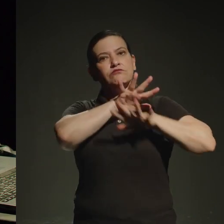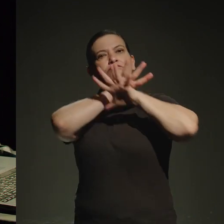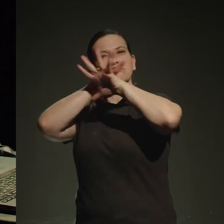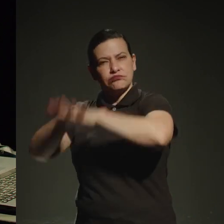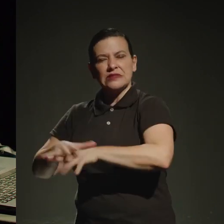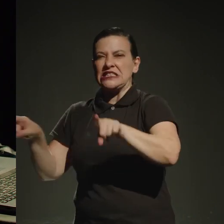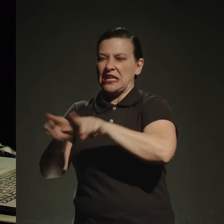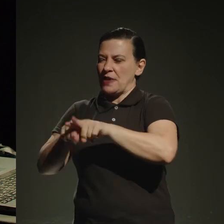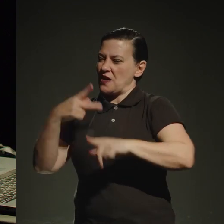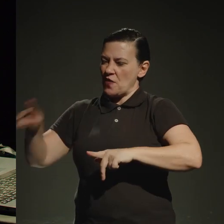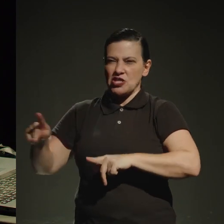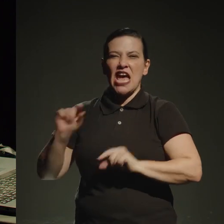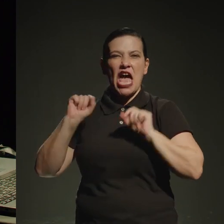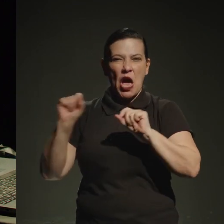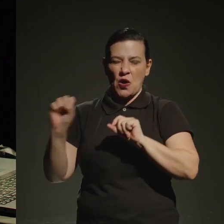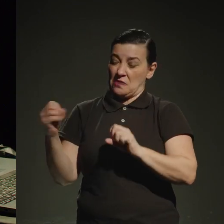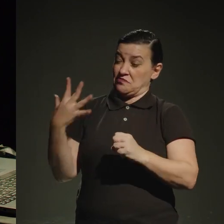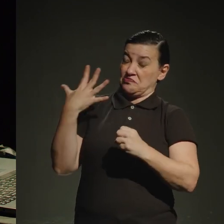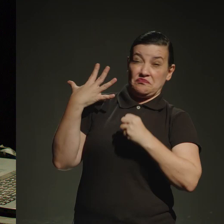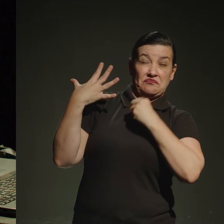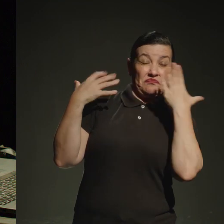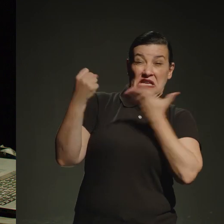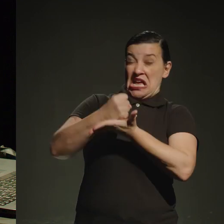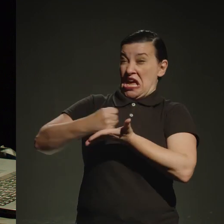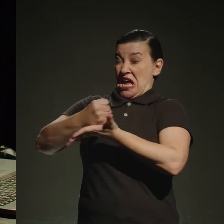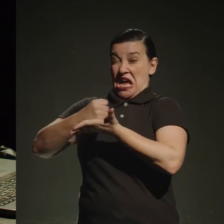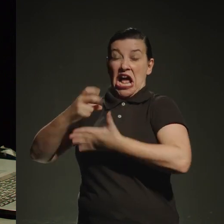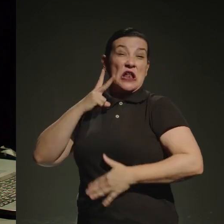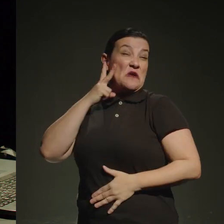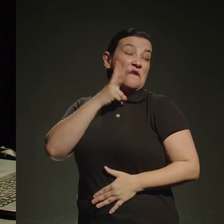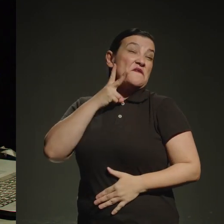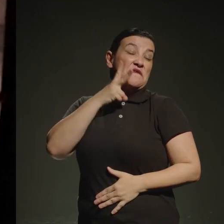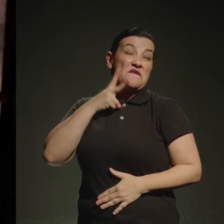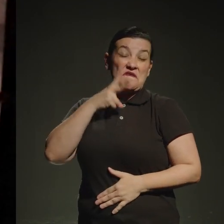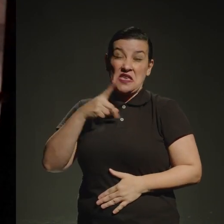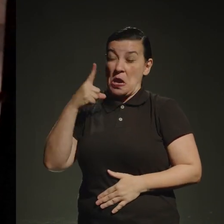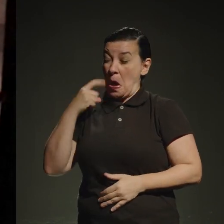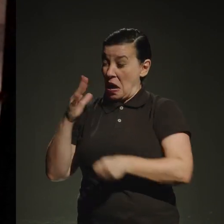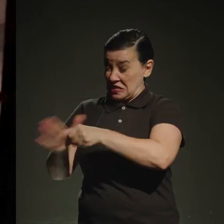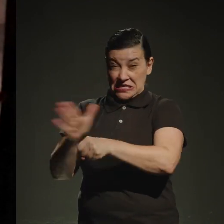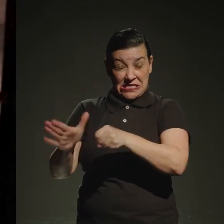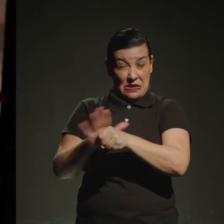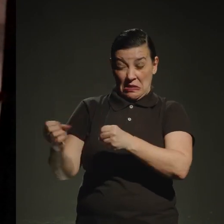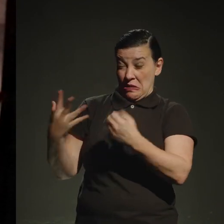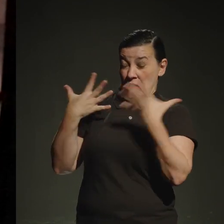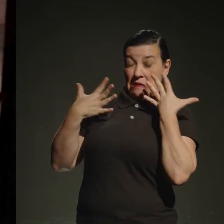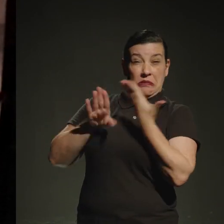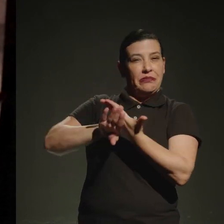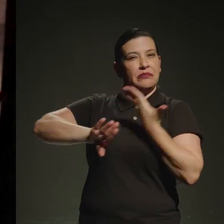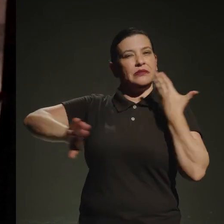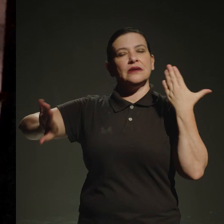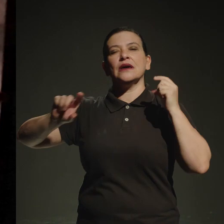de cebola, alho e binho vagabundo e sei lá mais o quê. Como posso rememorar os doces